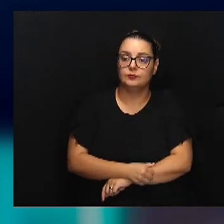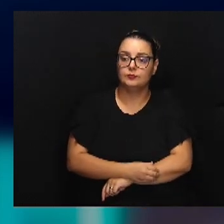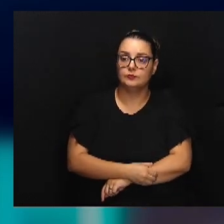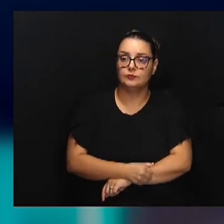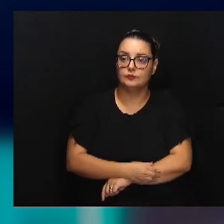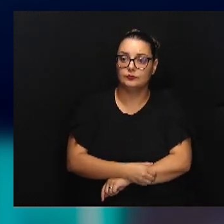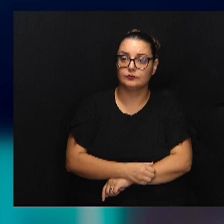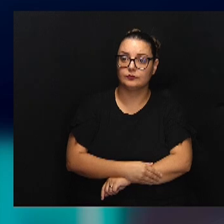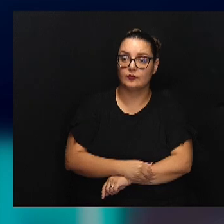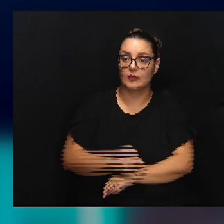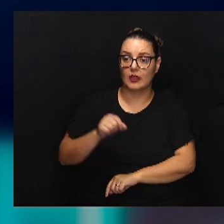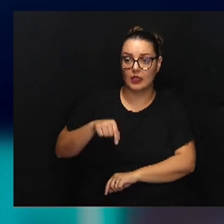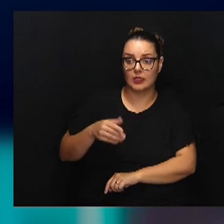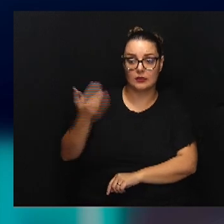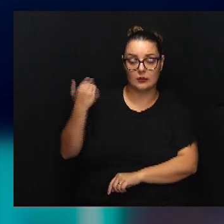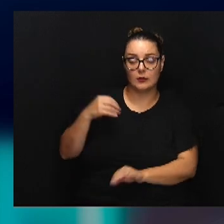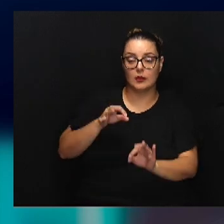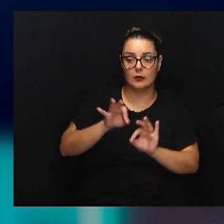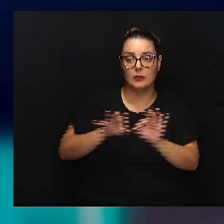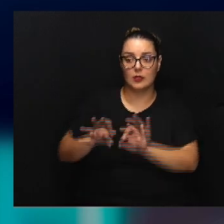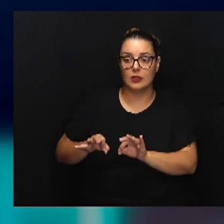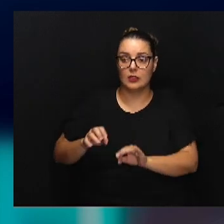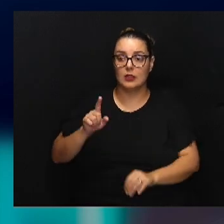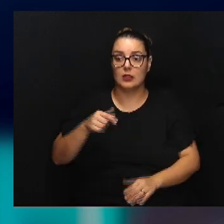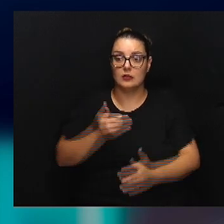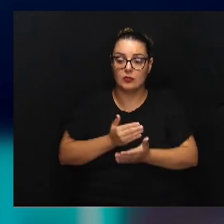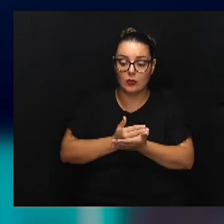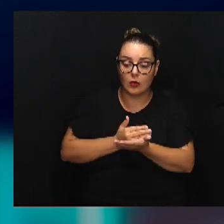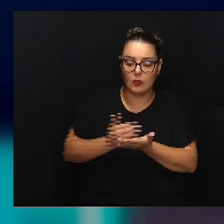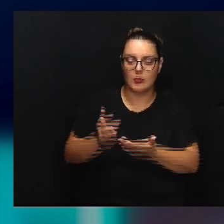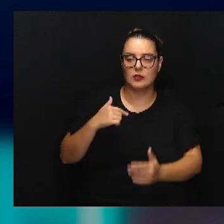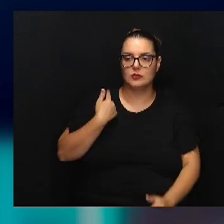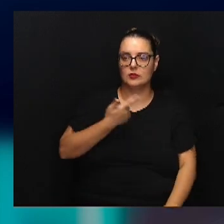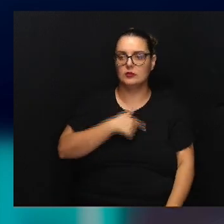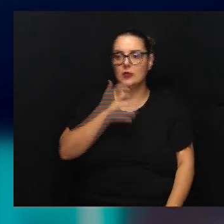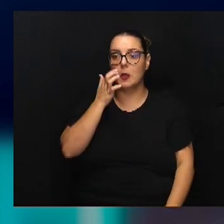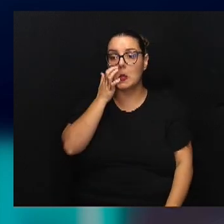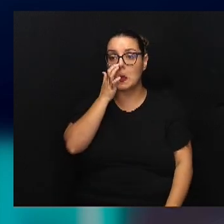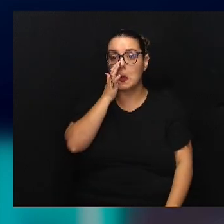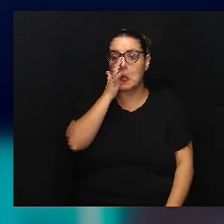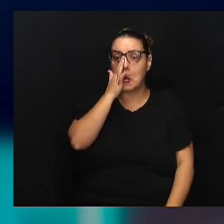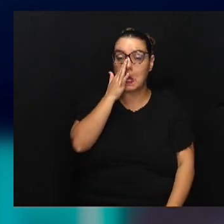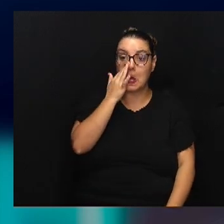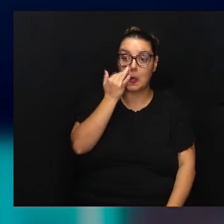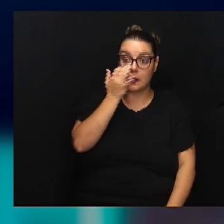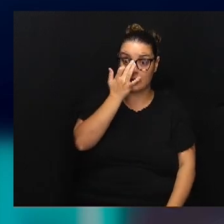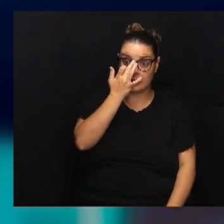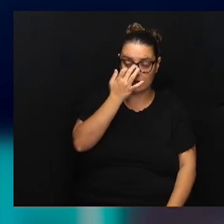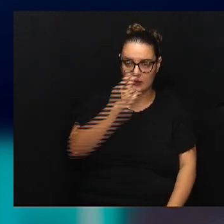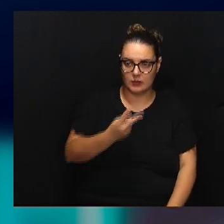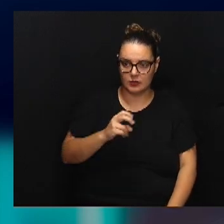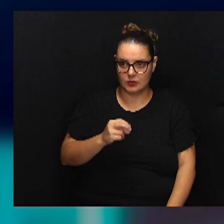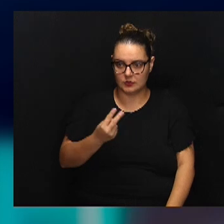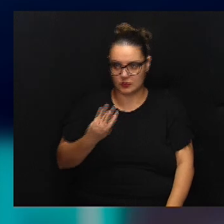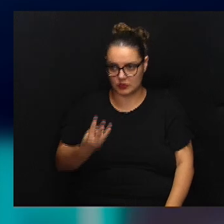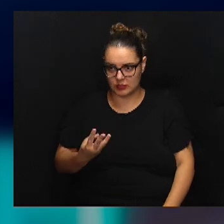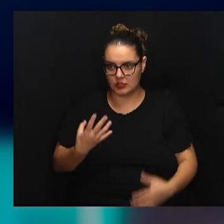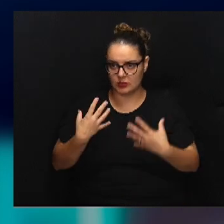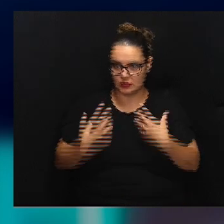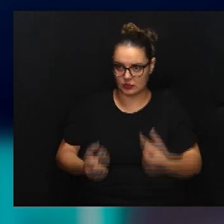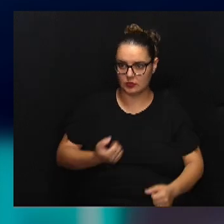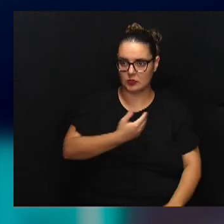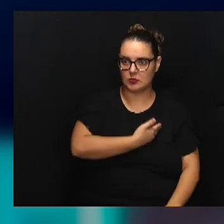Então, esse foi o nosso ponto de partida. Em 2023, quando nós assumimos o governo,